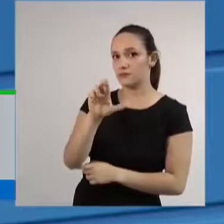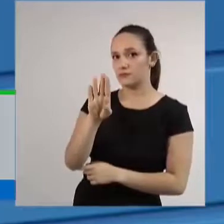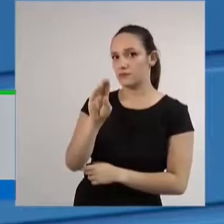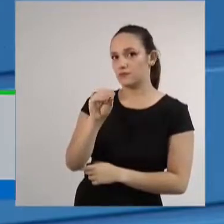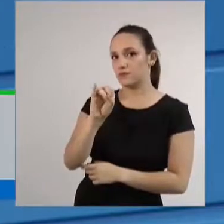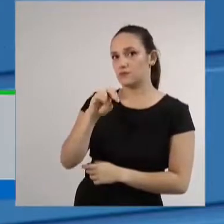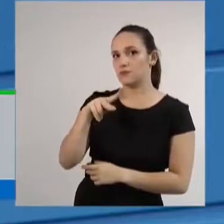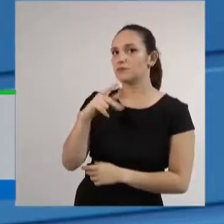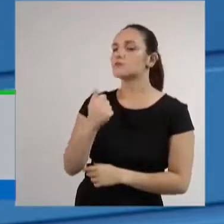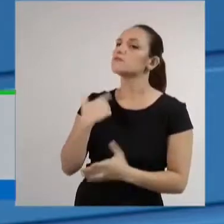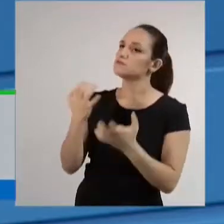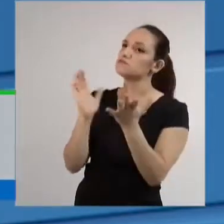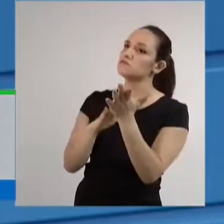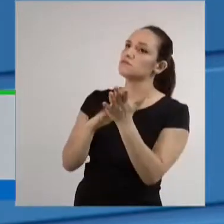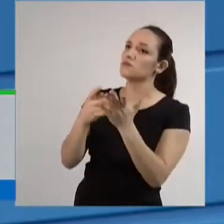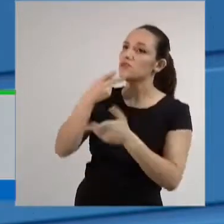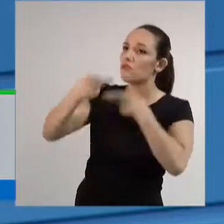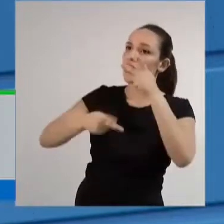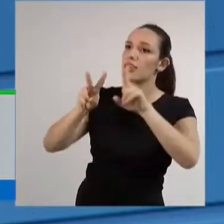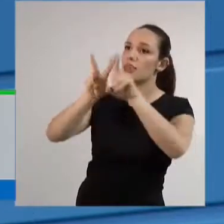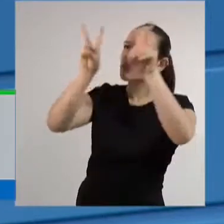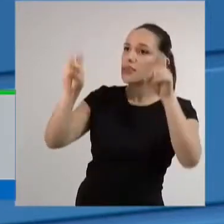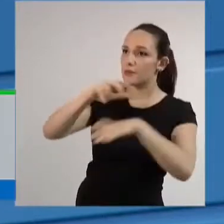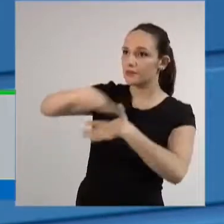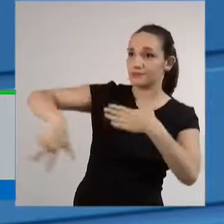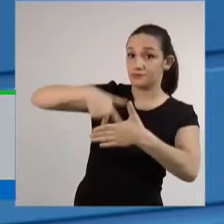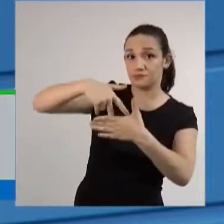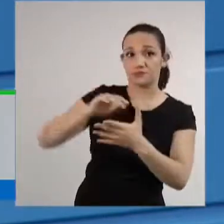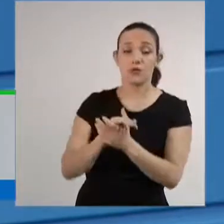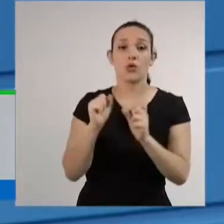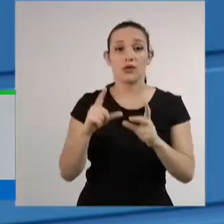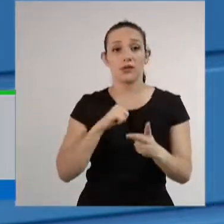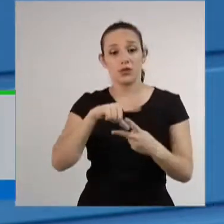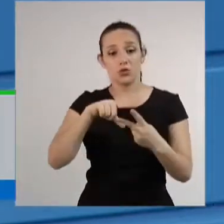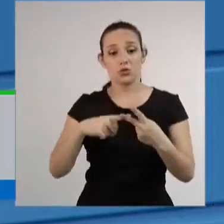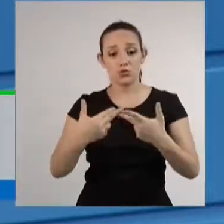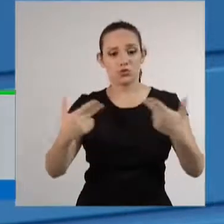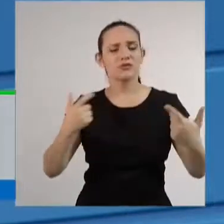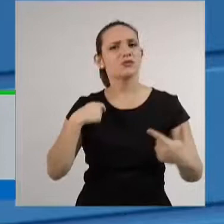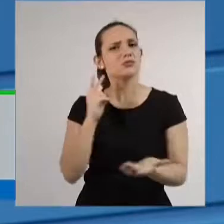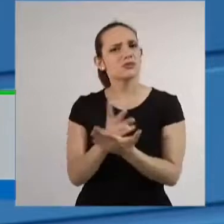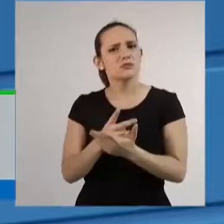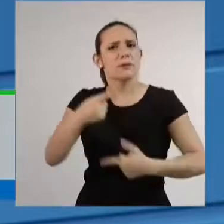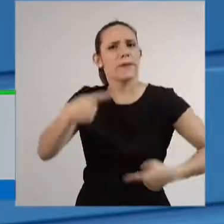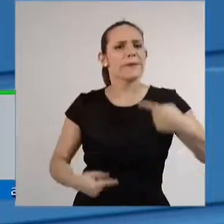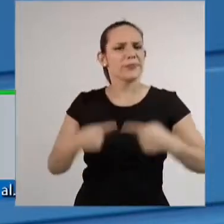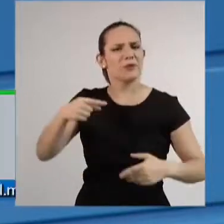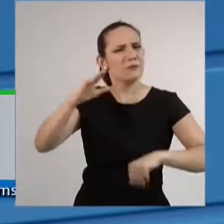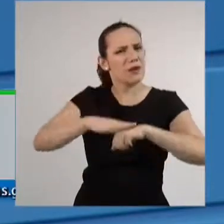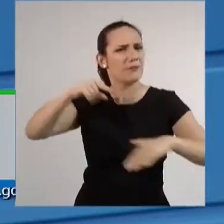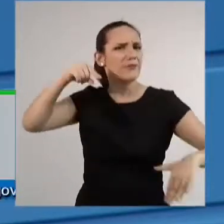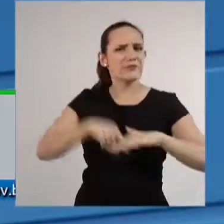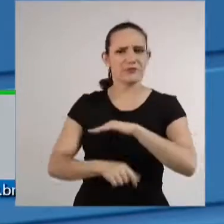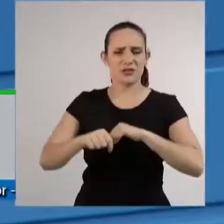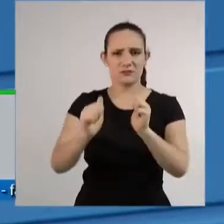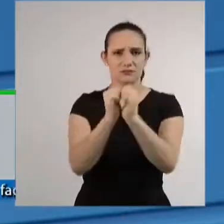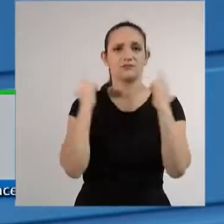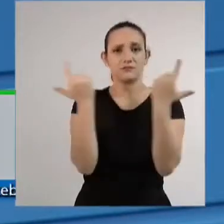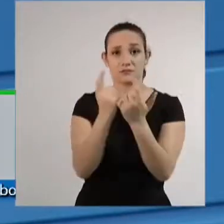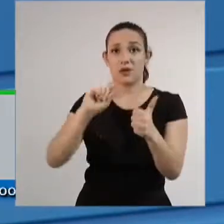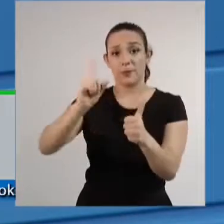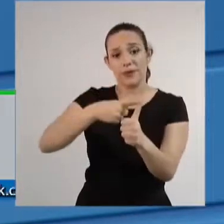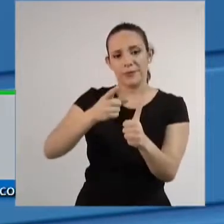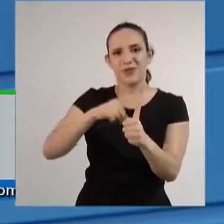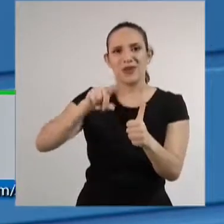trazer essa temática à tribuna. E são duas situações que eu sempre debati com muita profundidade nessa casa. A primeira, a questão